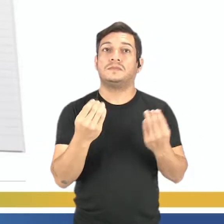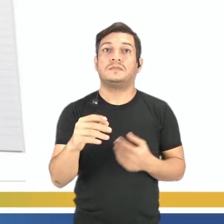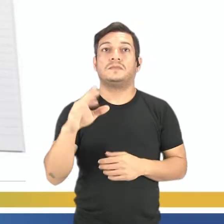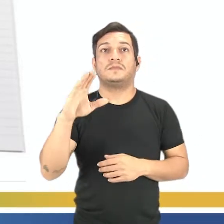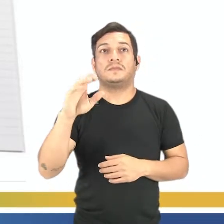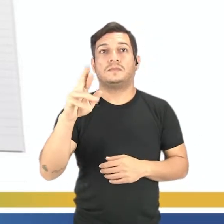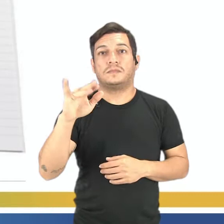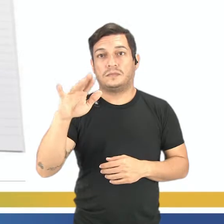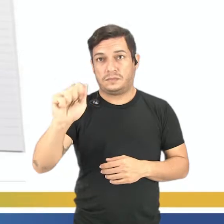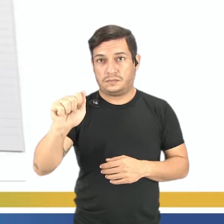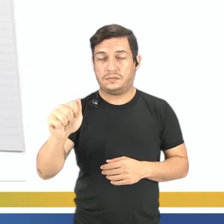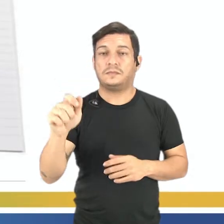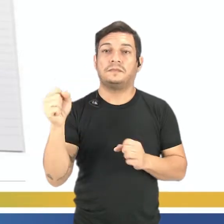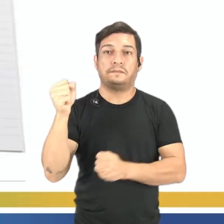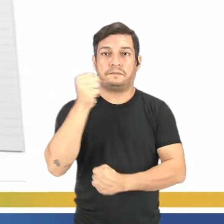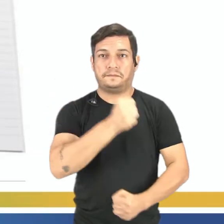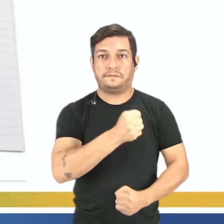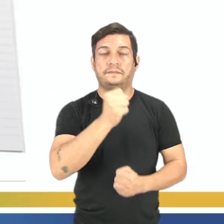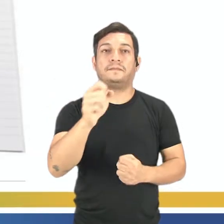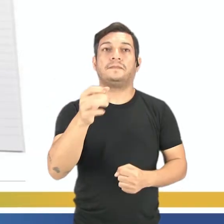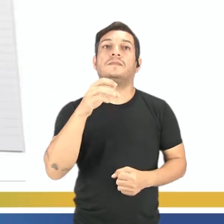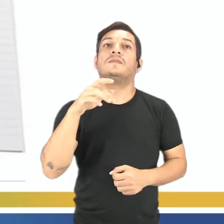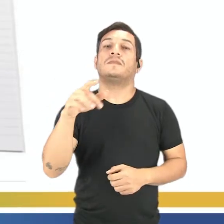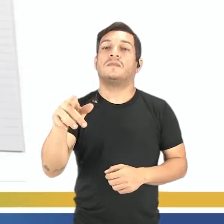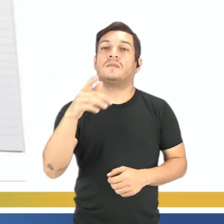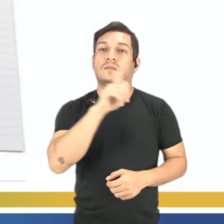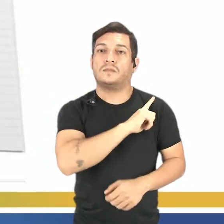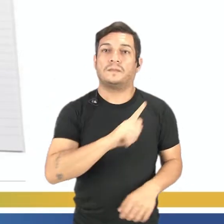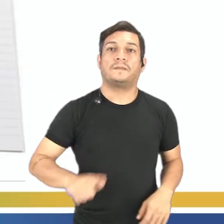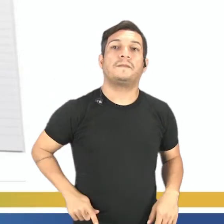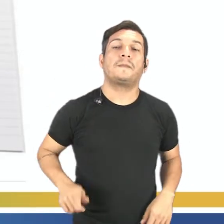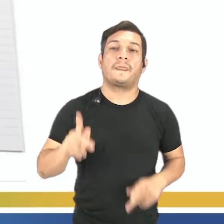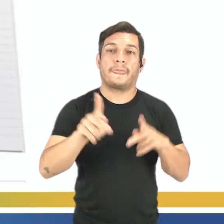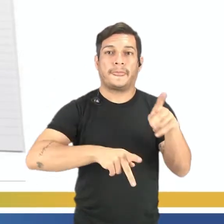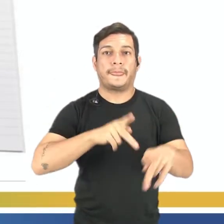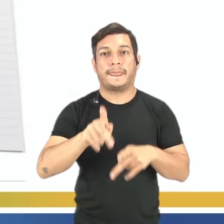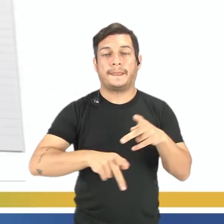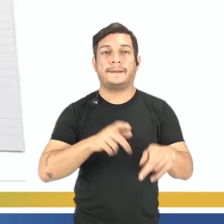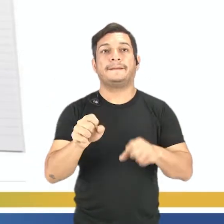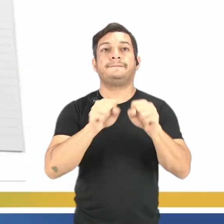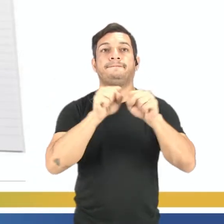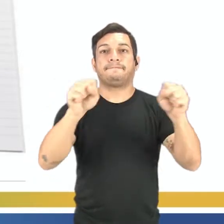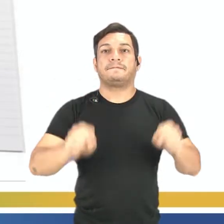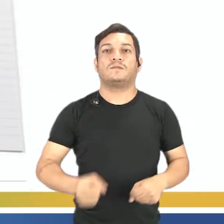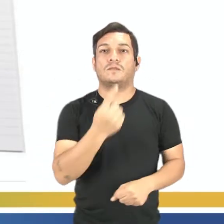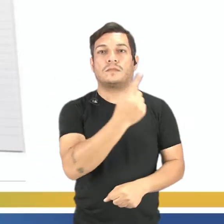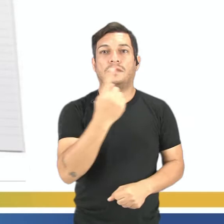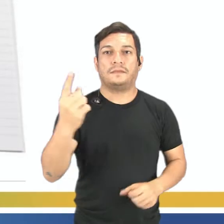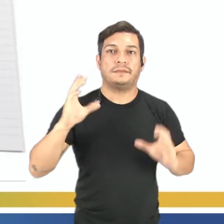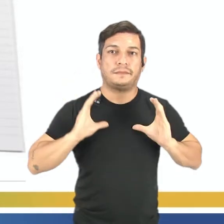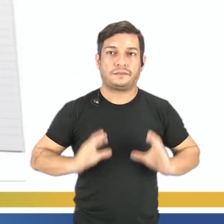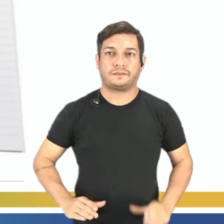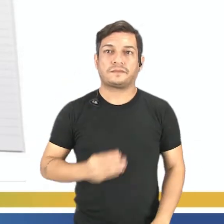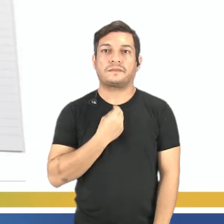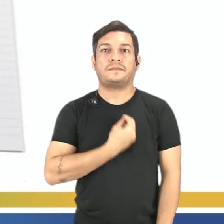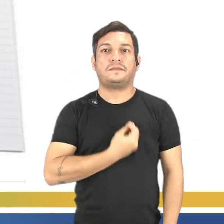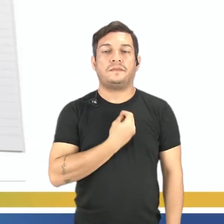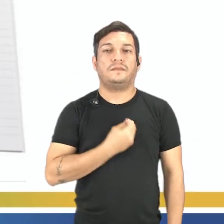democracia, governo do povo, sistema em que cada cidadão participa do governo.